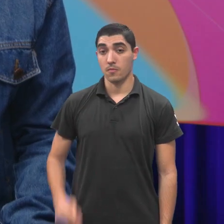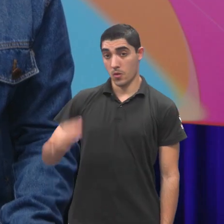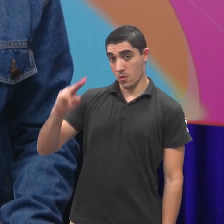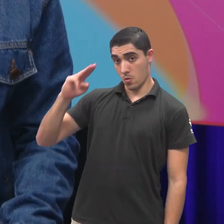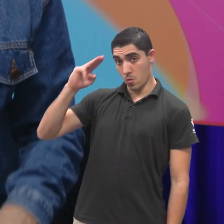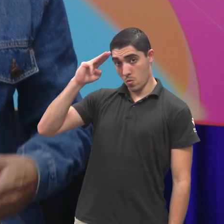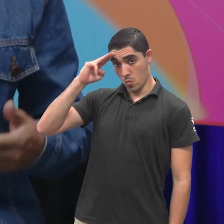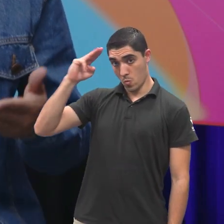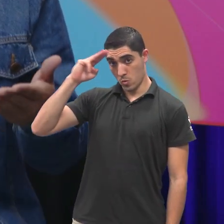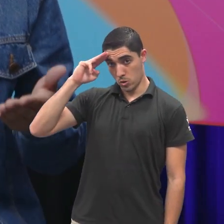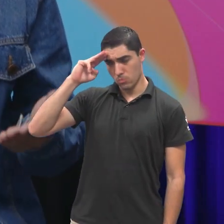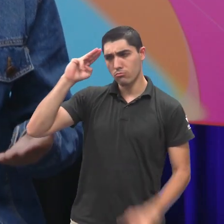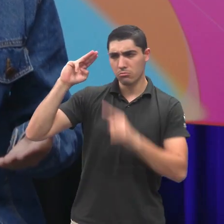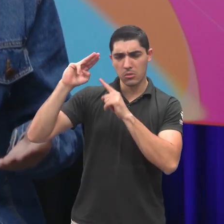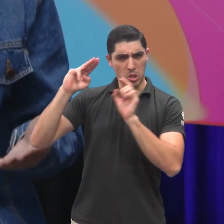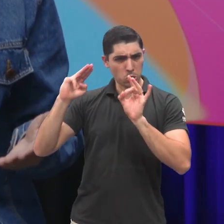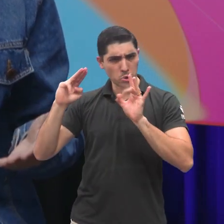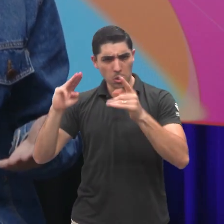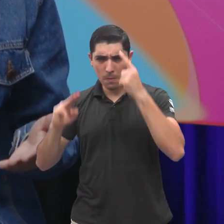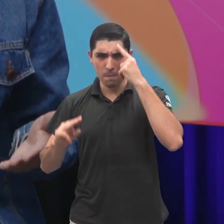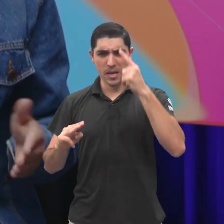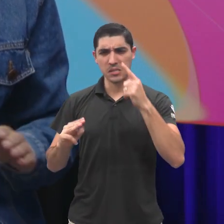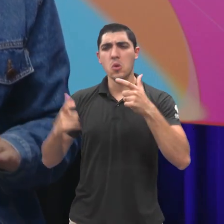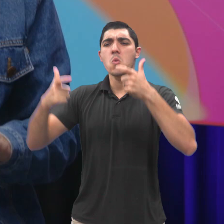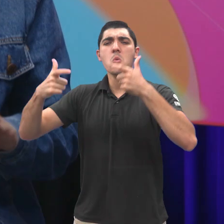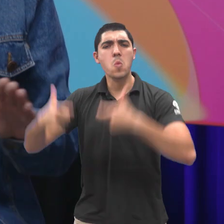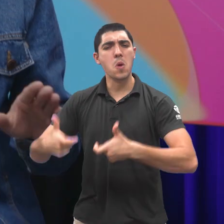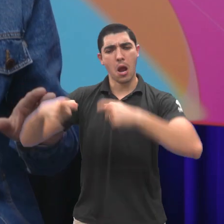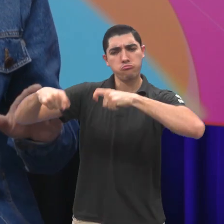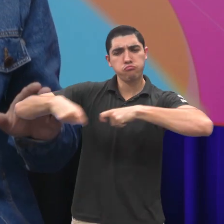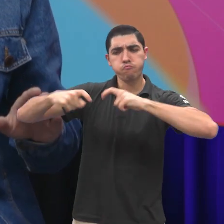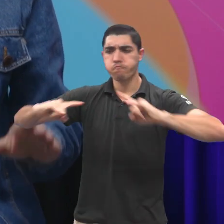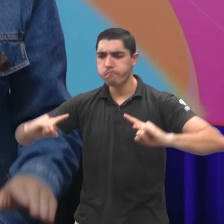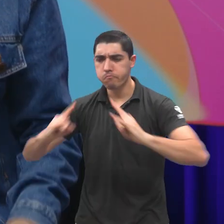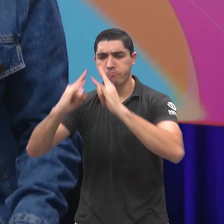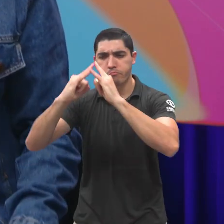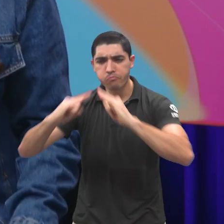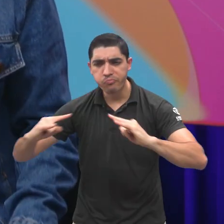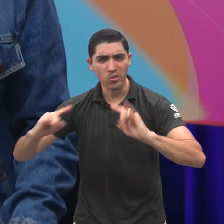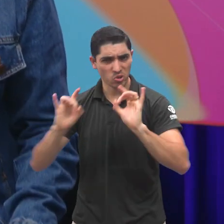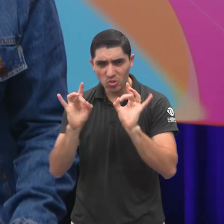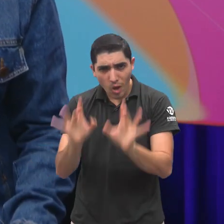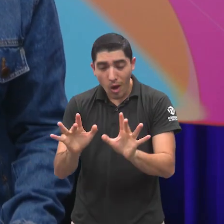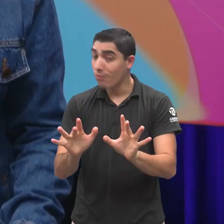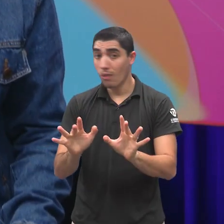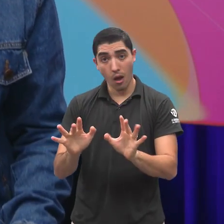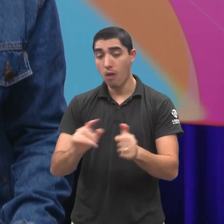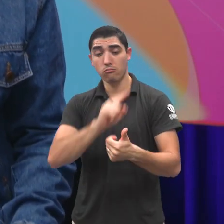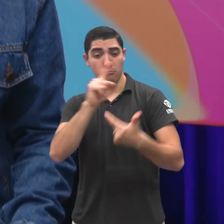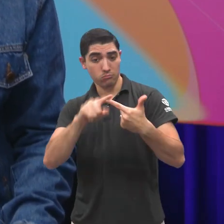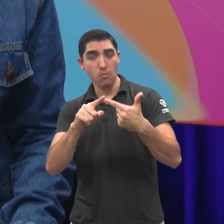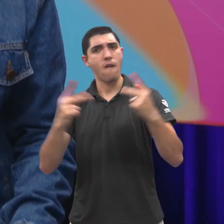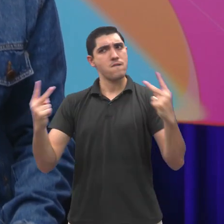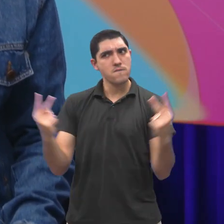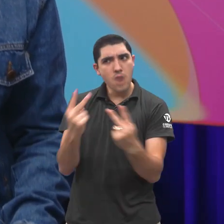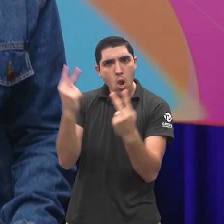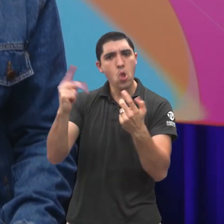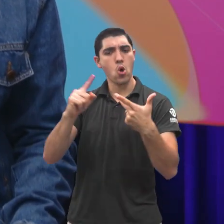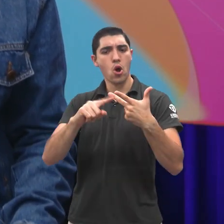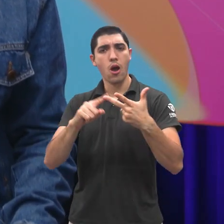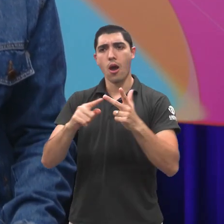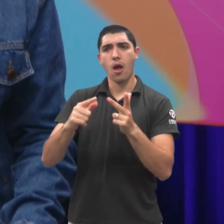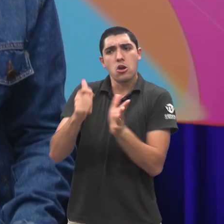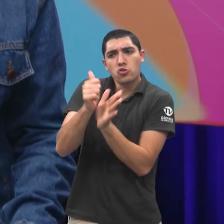O escotismo é muito mais do que fazer atividades num acampamento, viu? É um movimento, Thiago, que ensina valores,